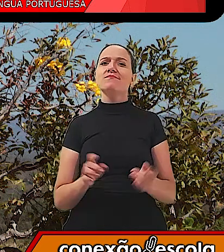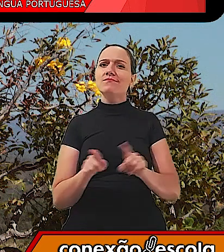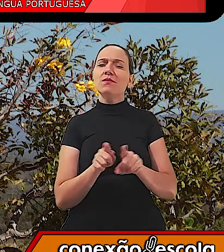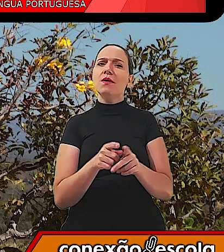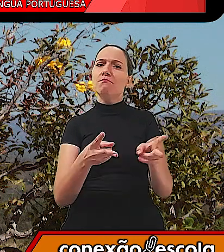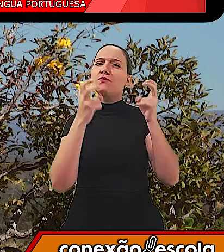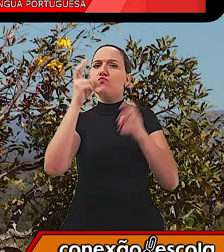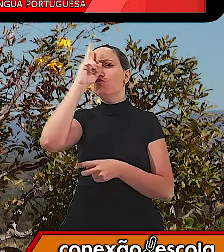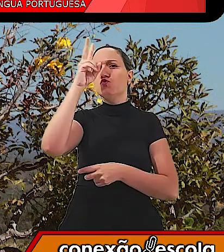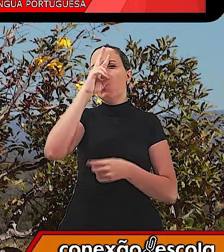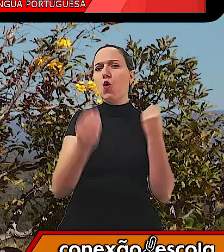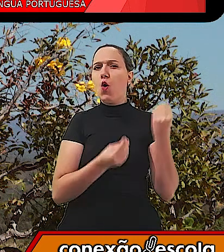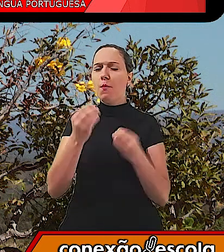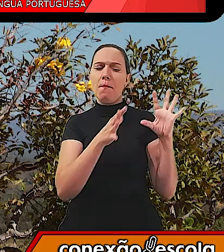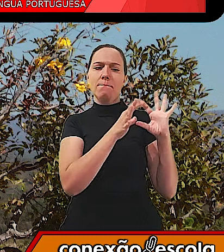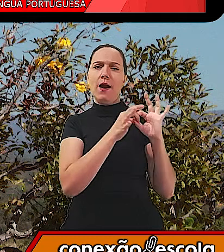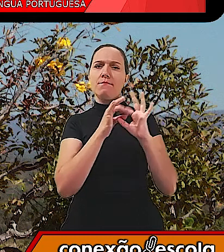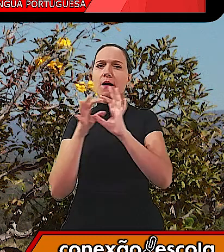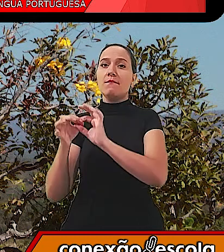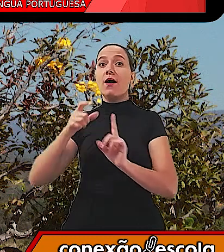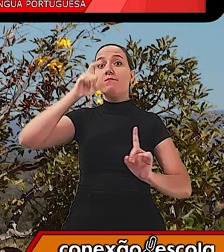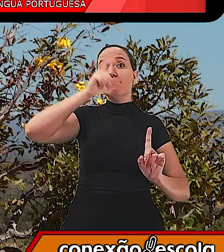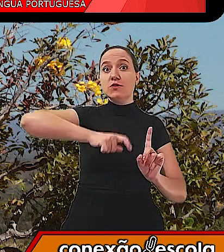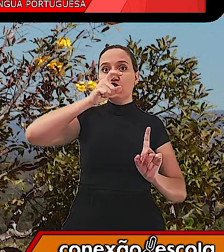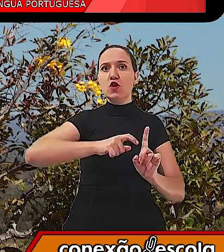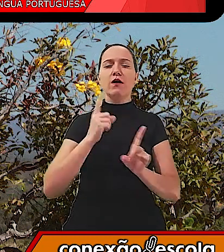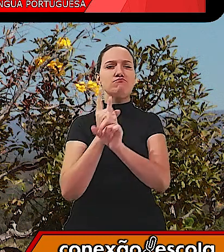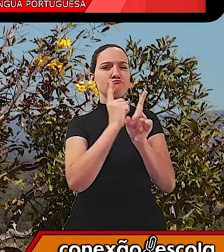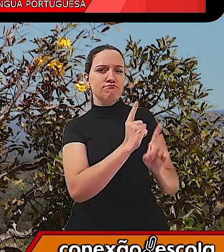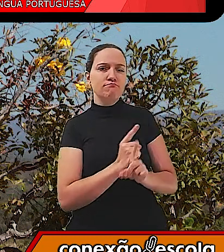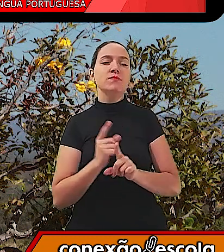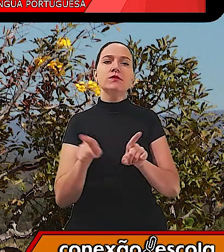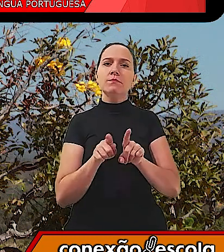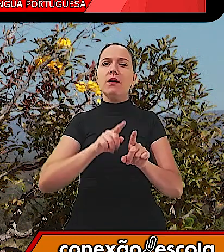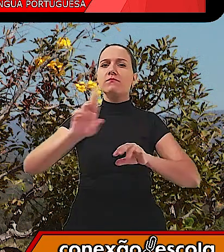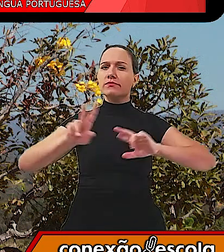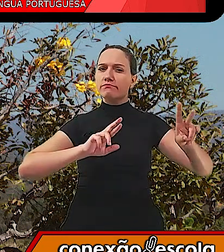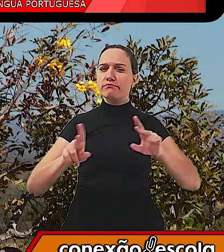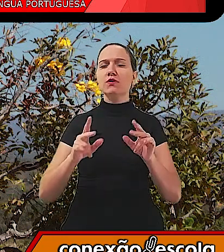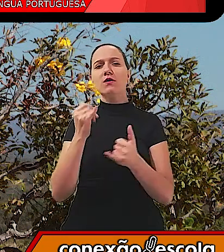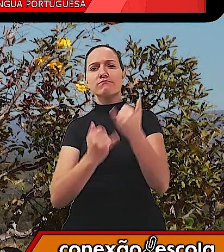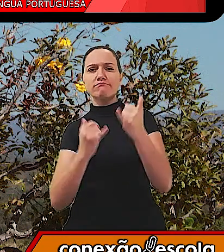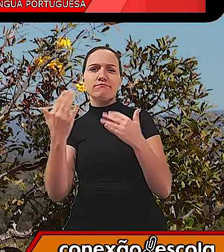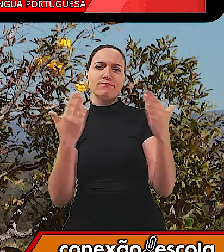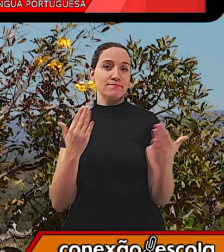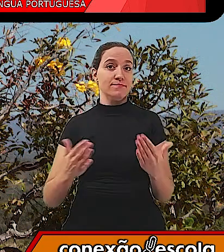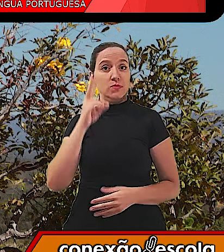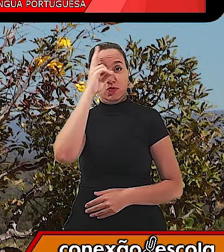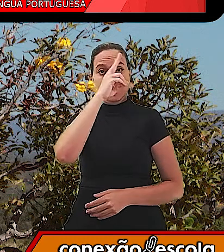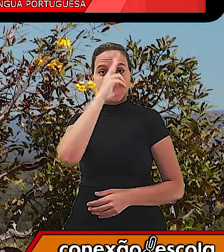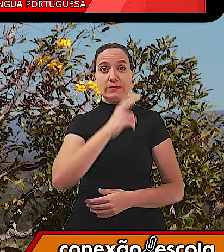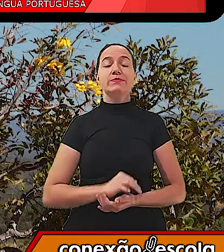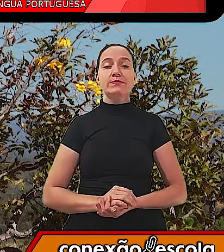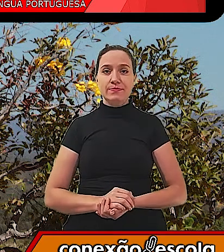uma história, identificando suas personagens e as diferenças e semelhanças entre duas histórias.